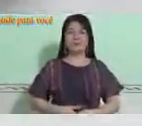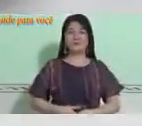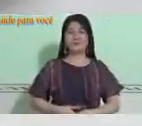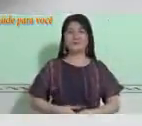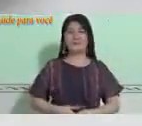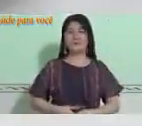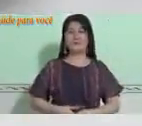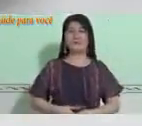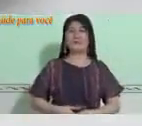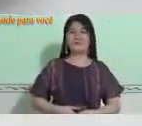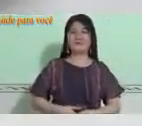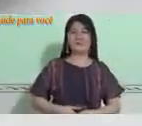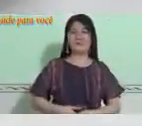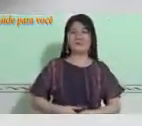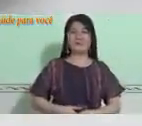acompanhamento.